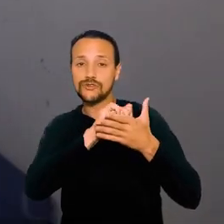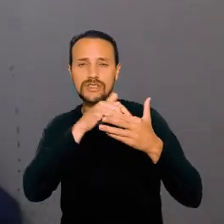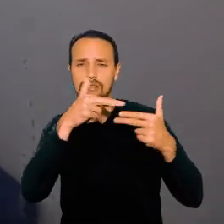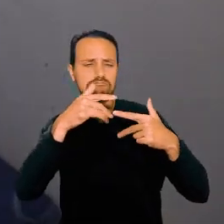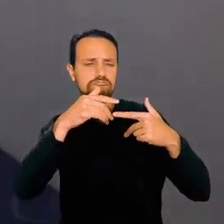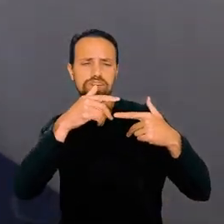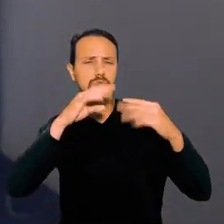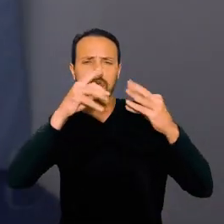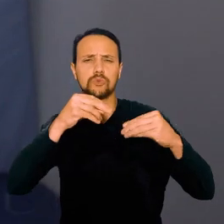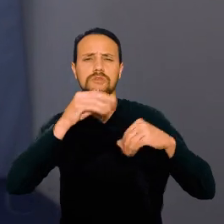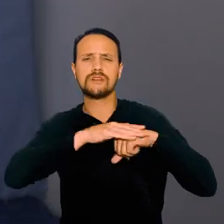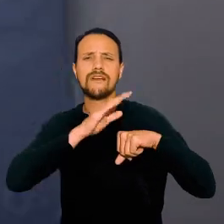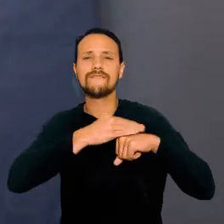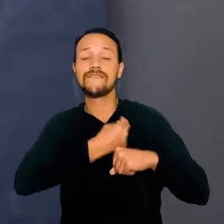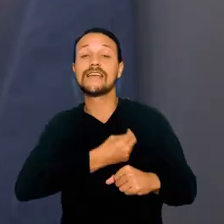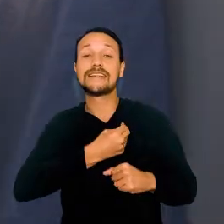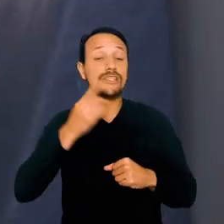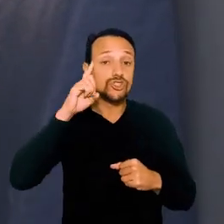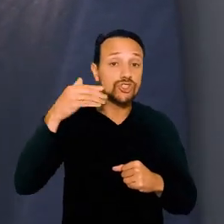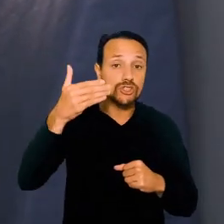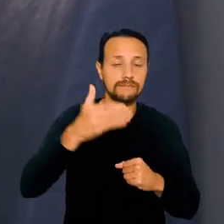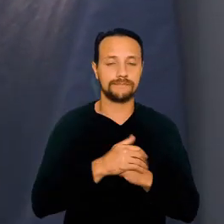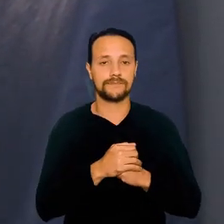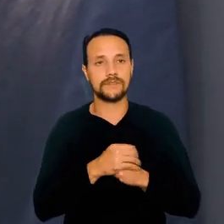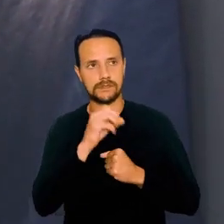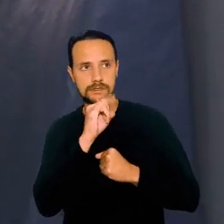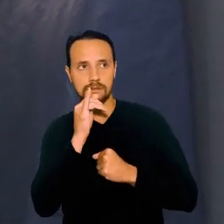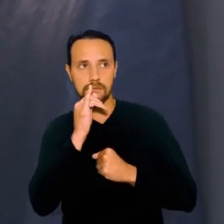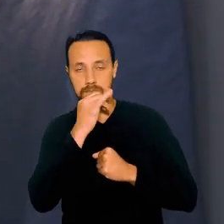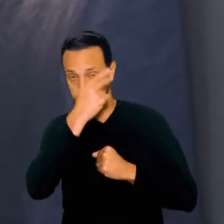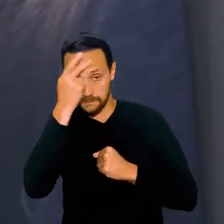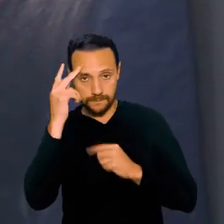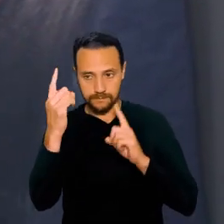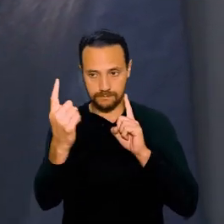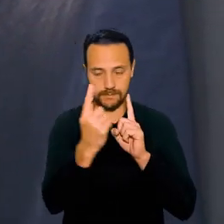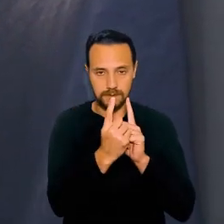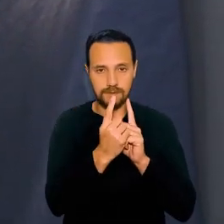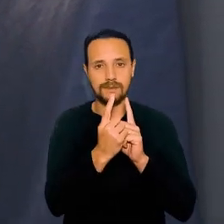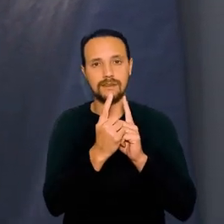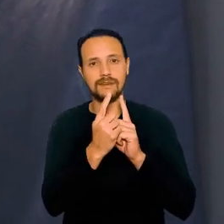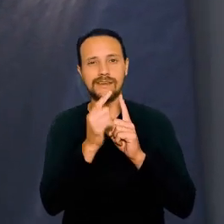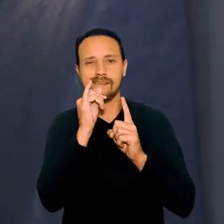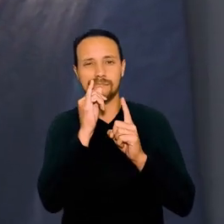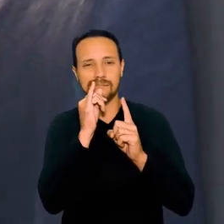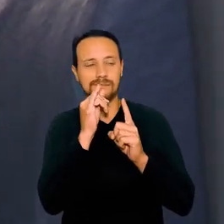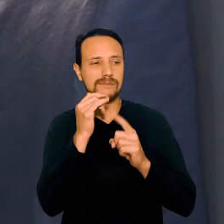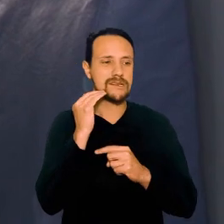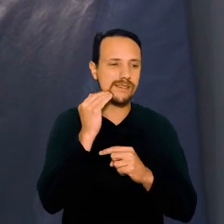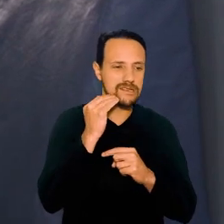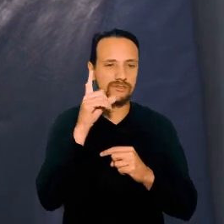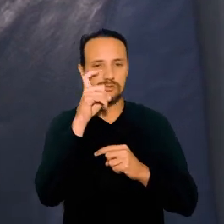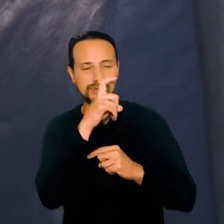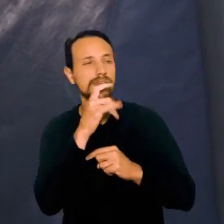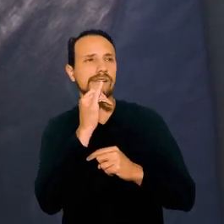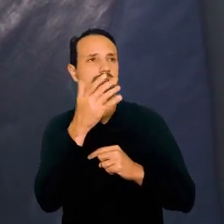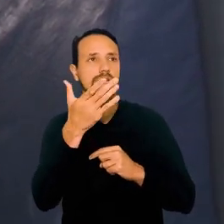de objetos que as crianças ou adolescentes utilizam na escola, além de passar orientação, né,